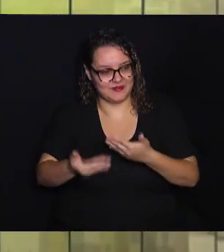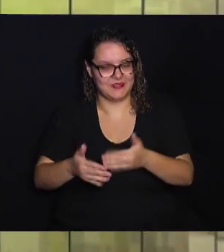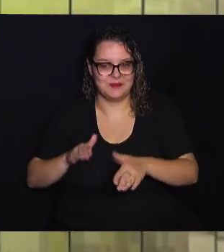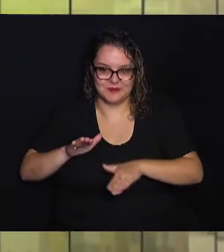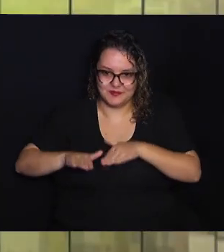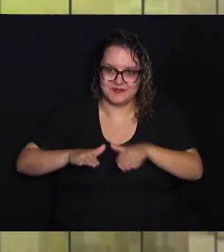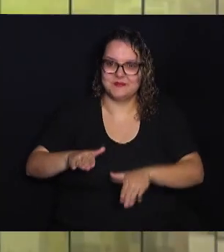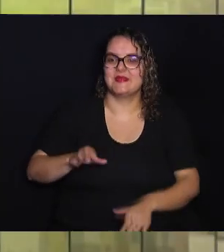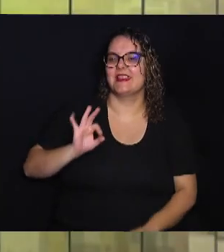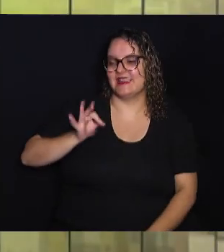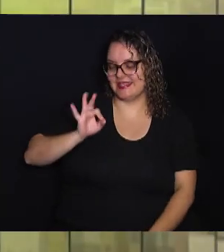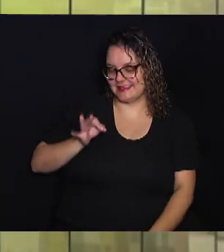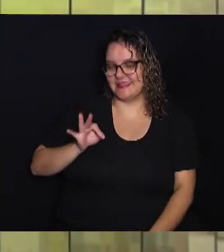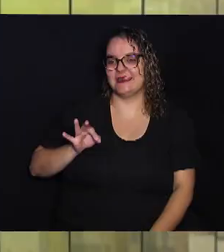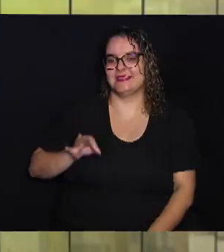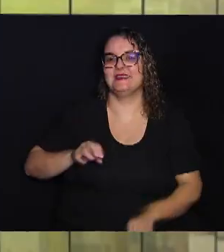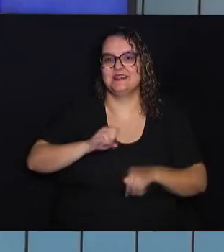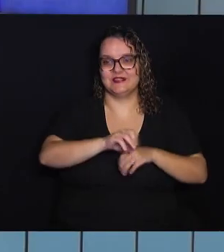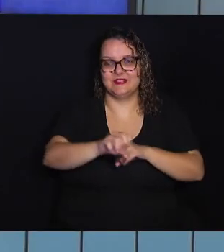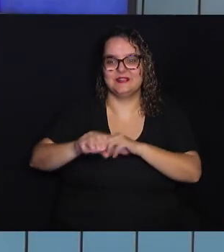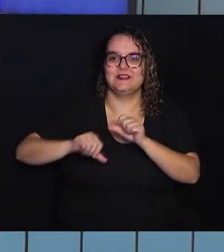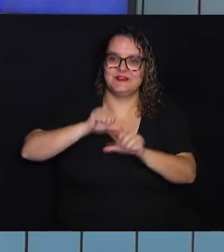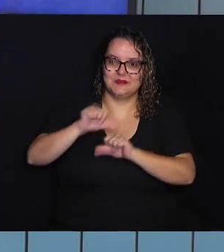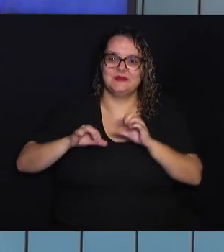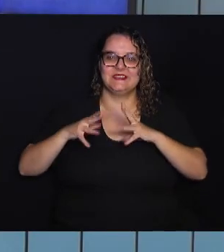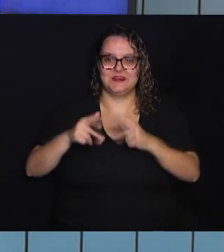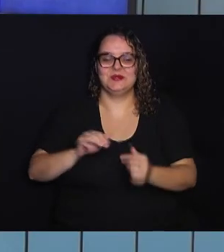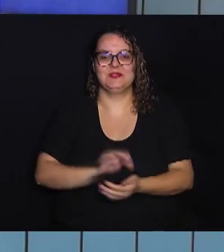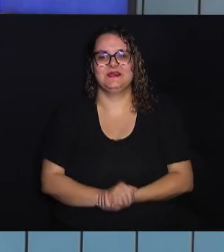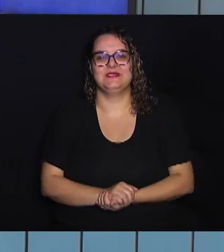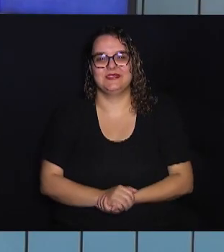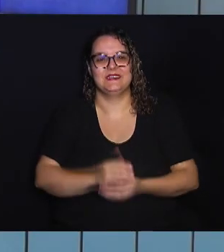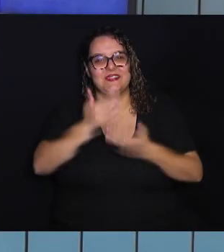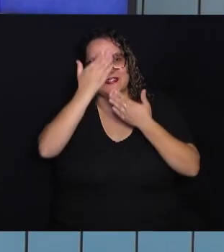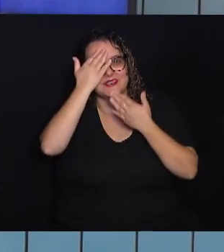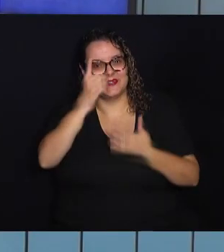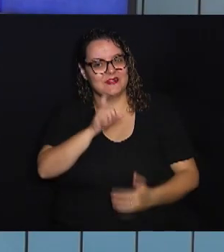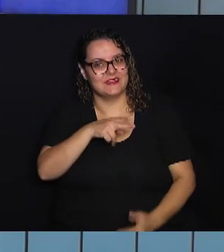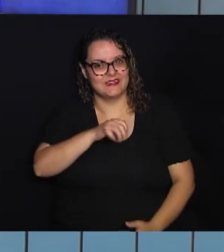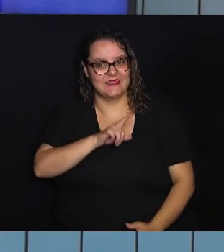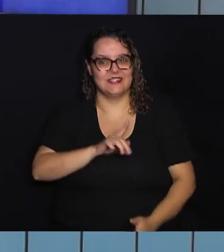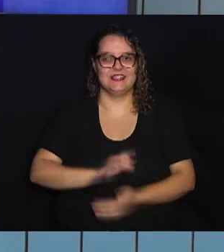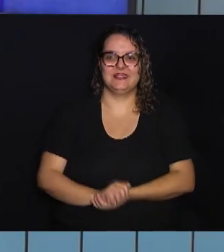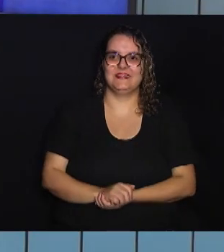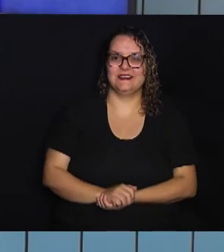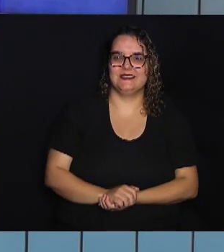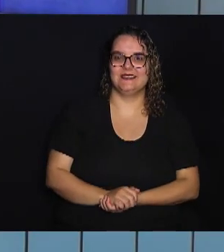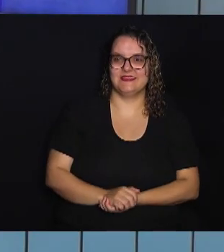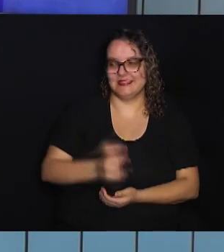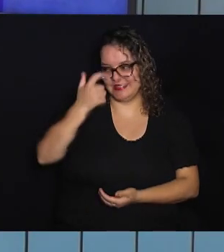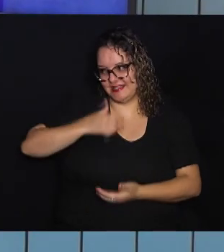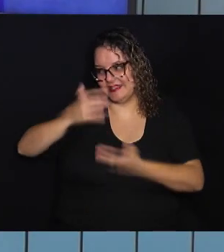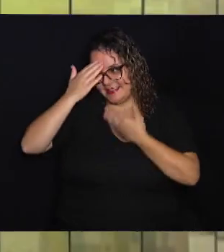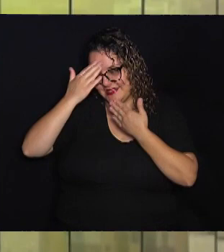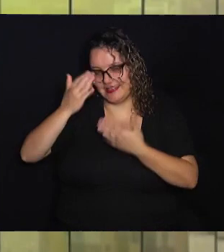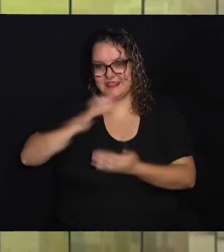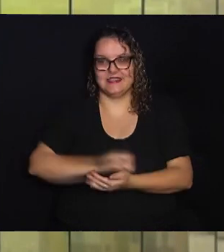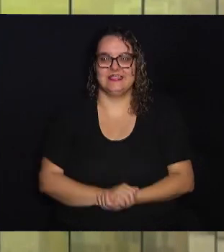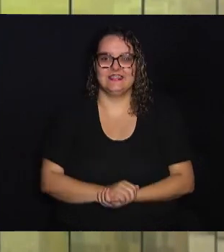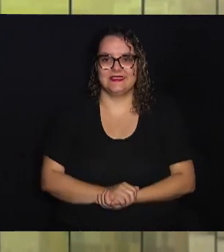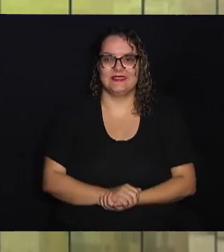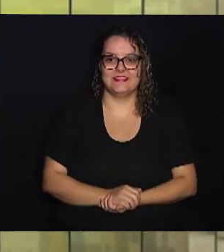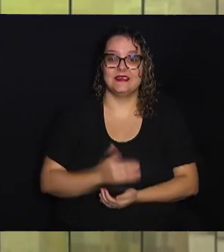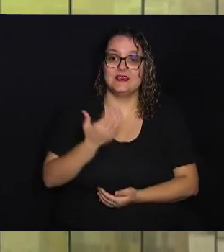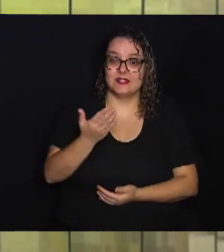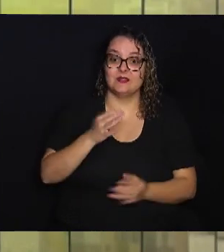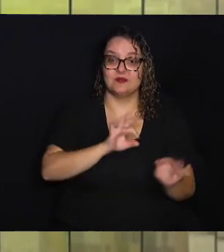e o conhecimento é o primeiro passo, né? Exatamente, a educação ela muda tudo. Muito obrigada, Daniel.